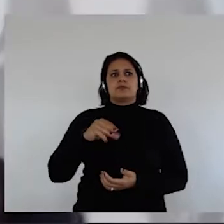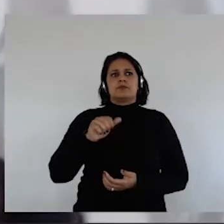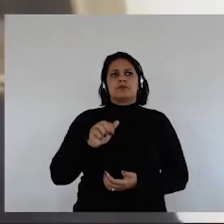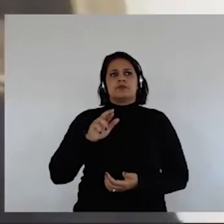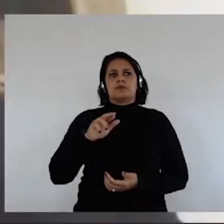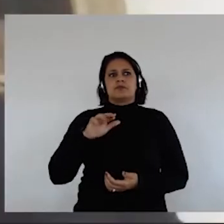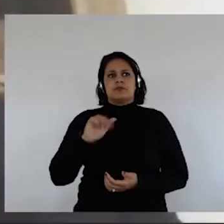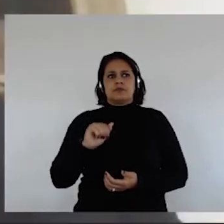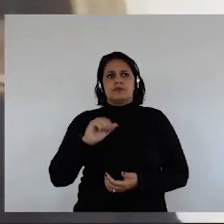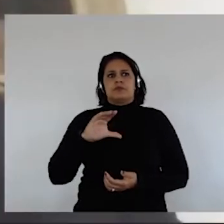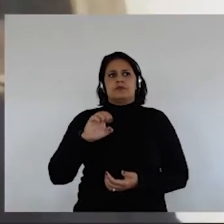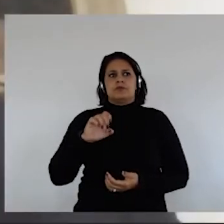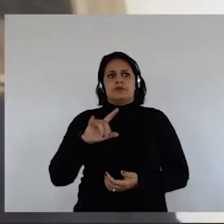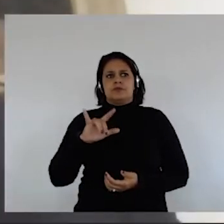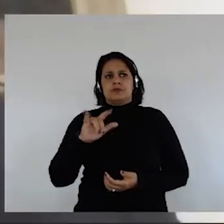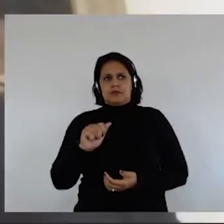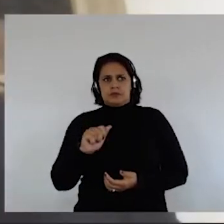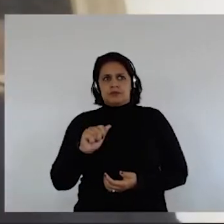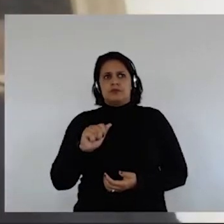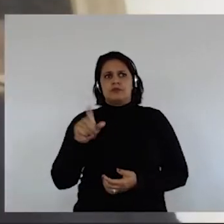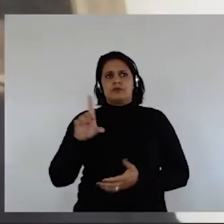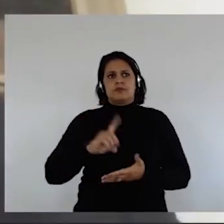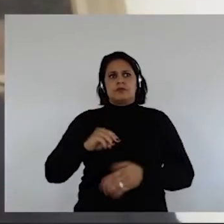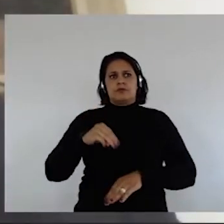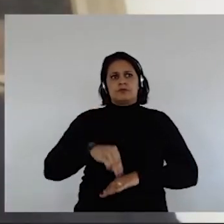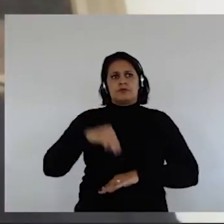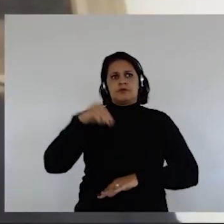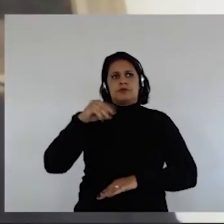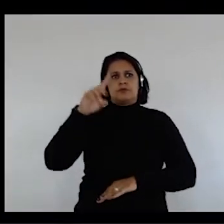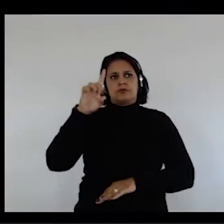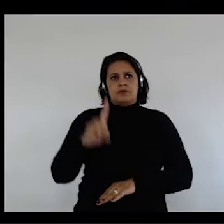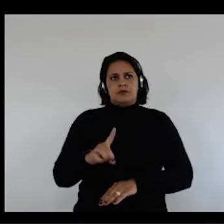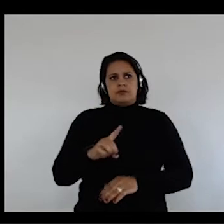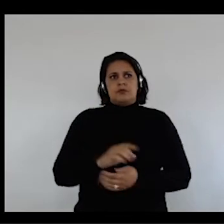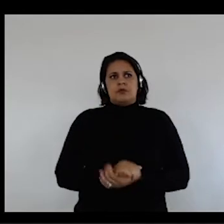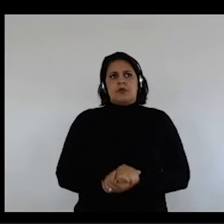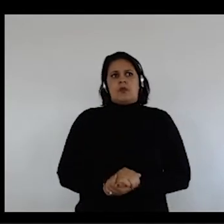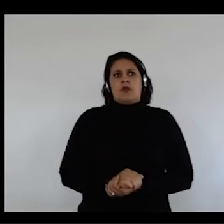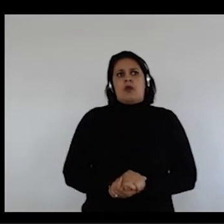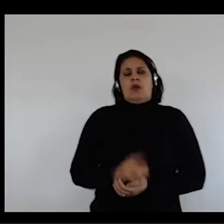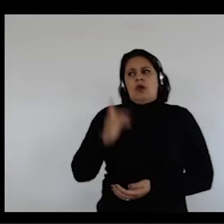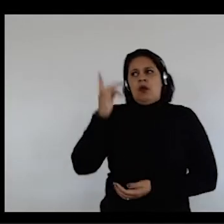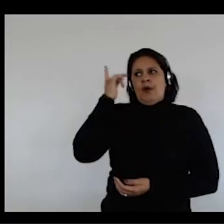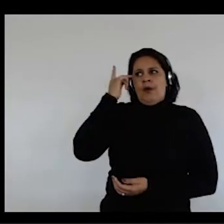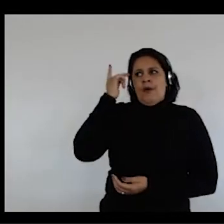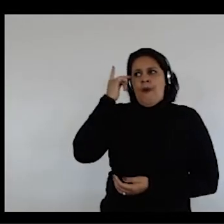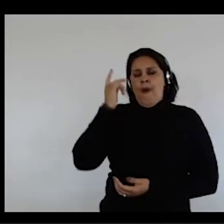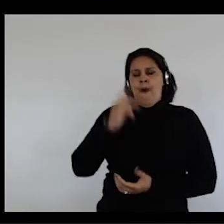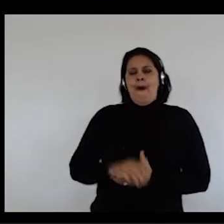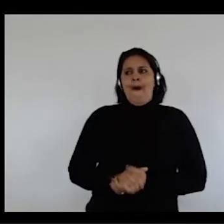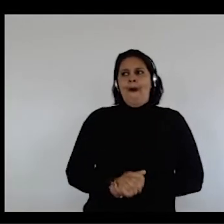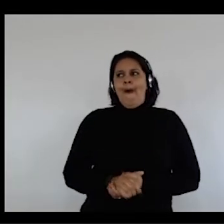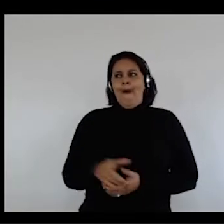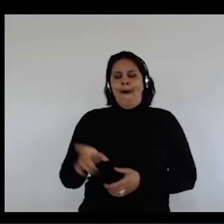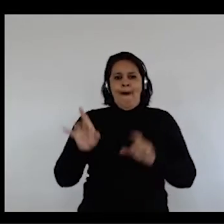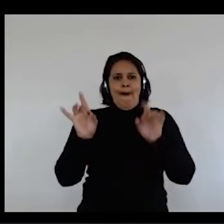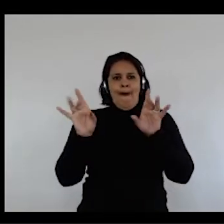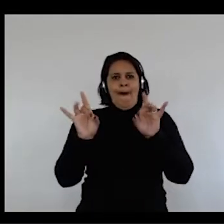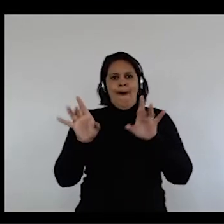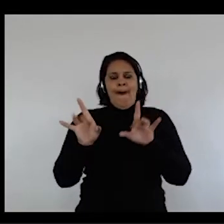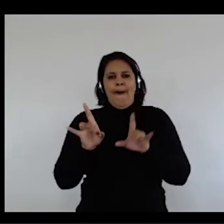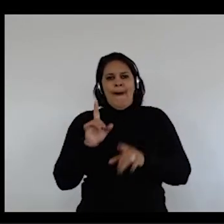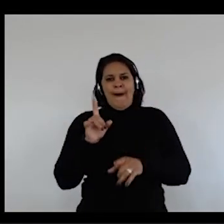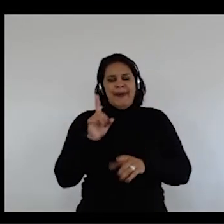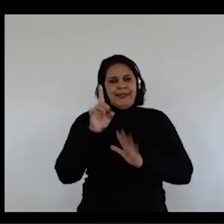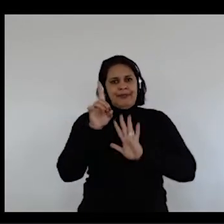de Almeida, mestre em Direito, da Faculdade de Direito da USP, especialista em Direito